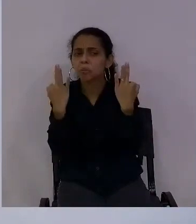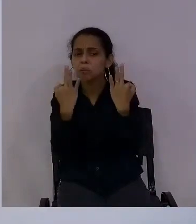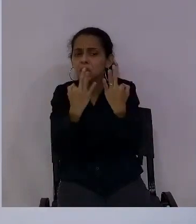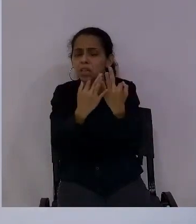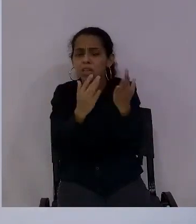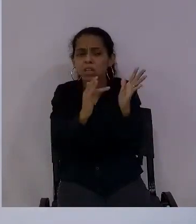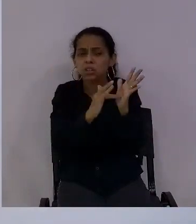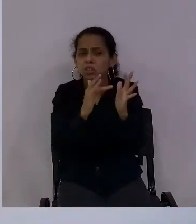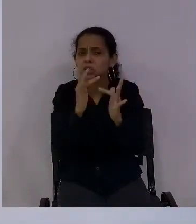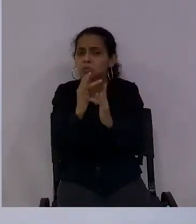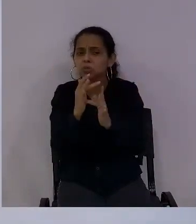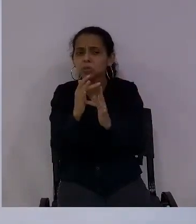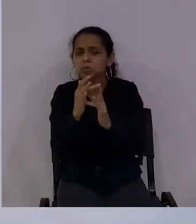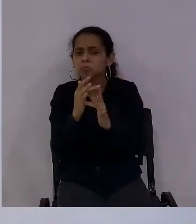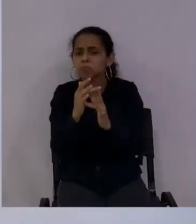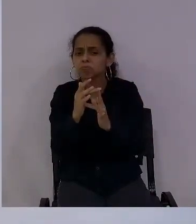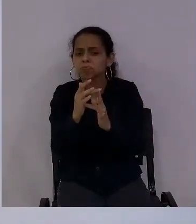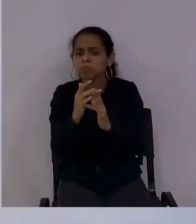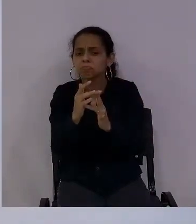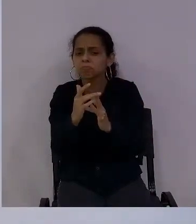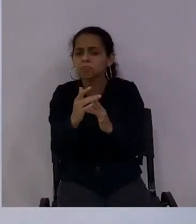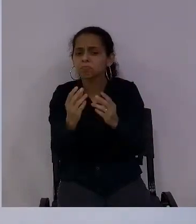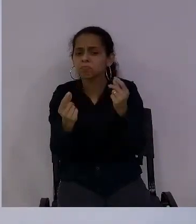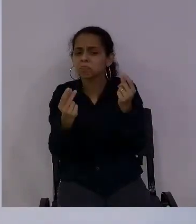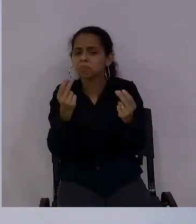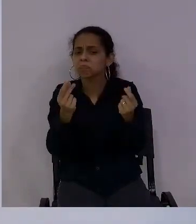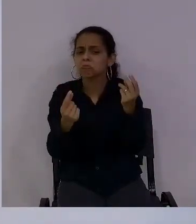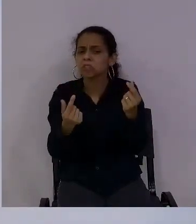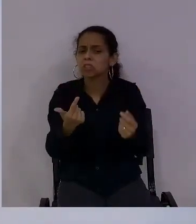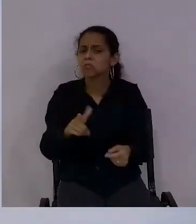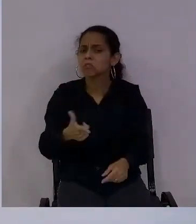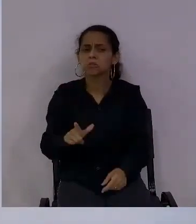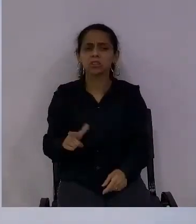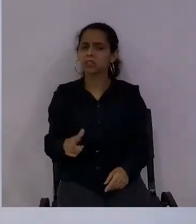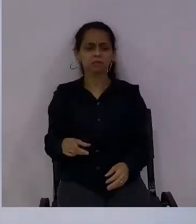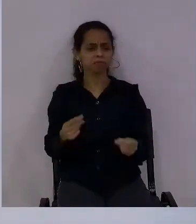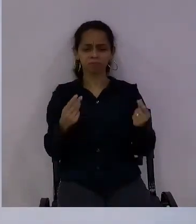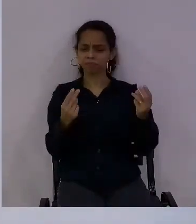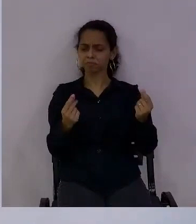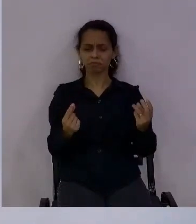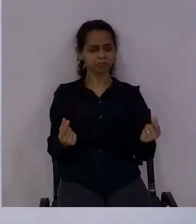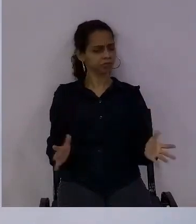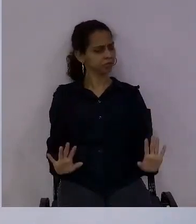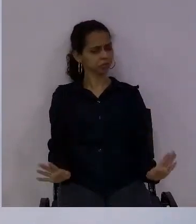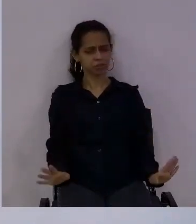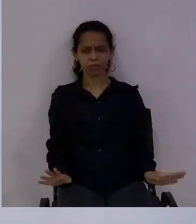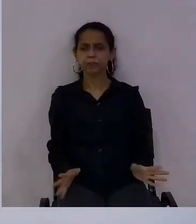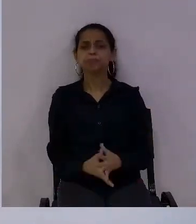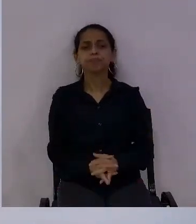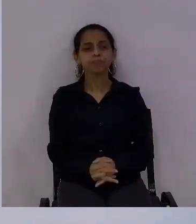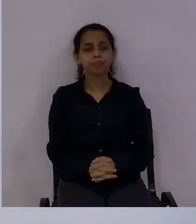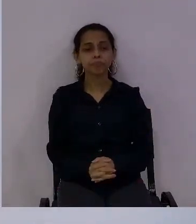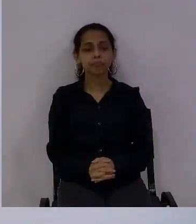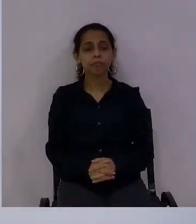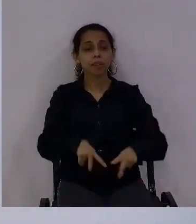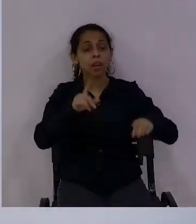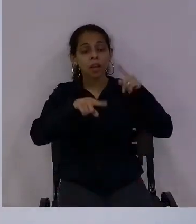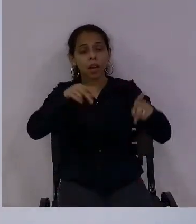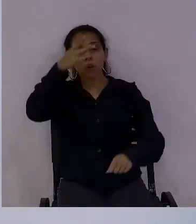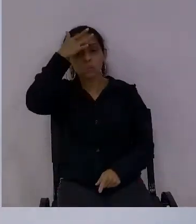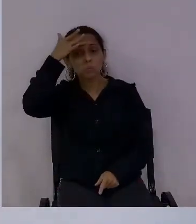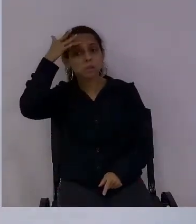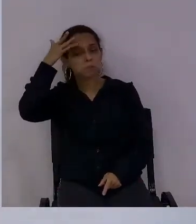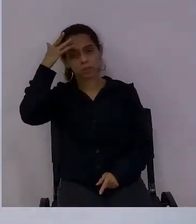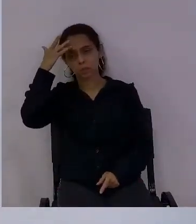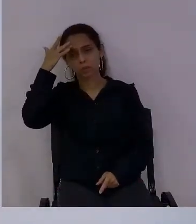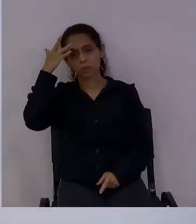Alguns da teologia da prosperidade vão defender a ideia de que esse Jesus humilde da manjedoura